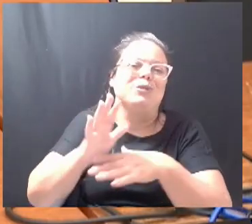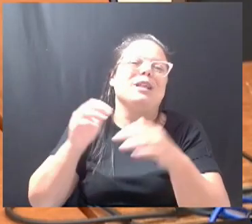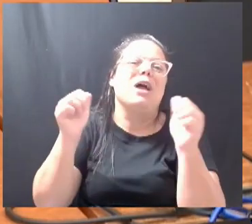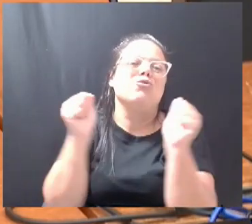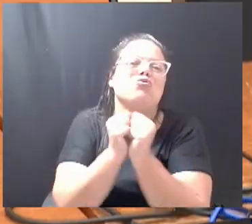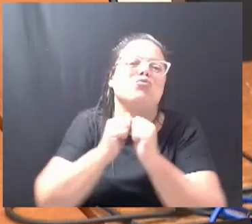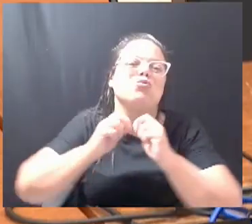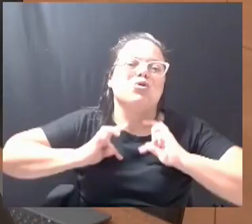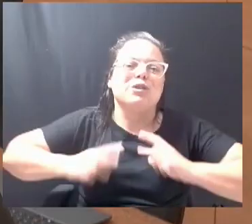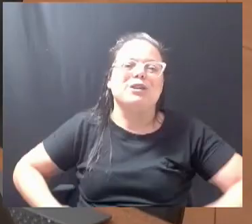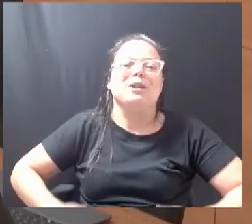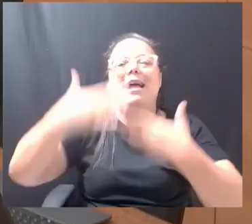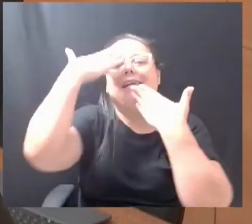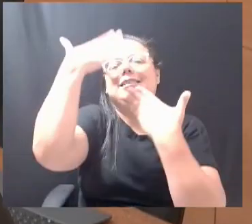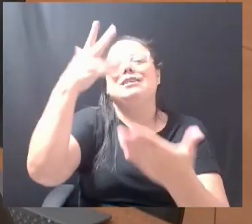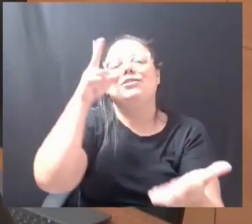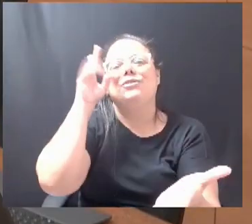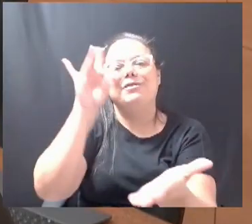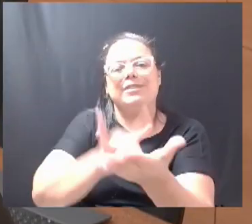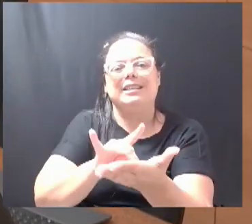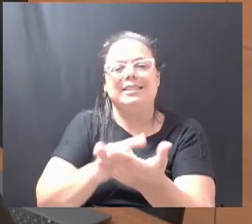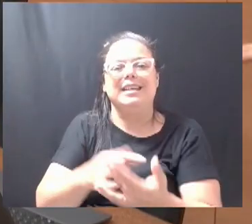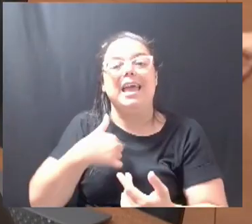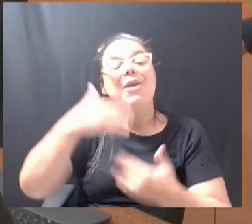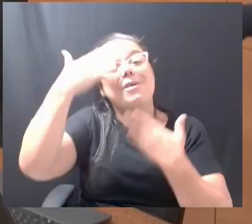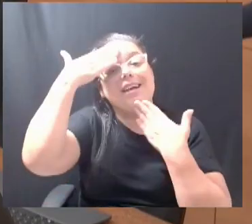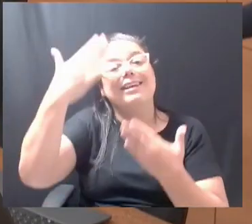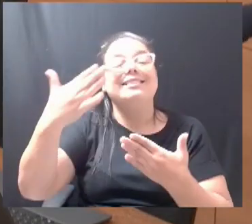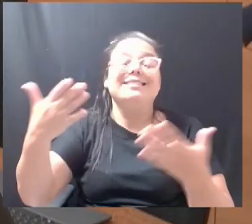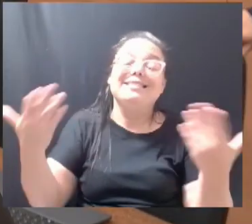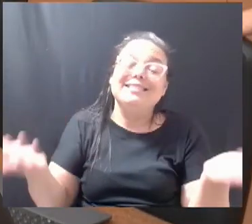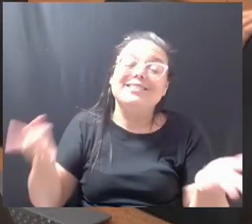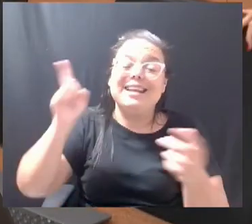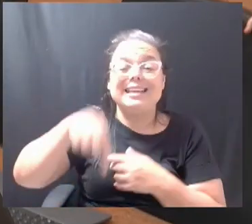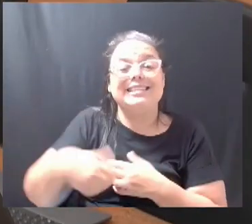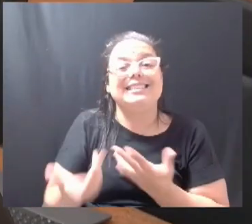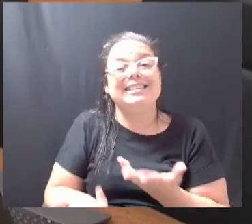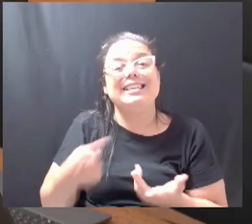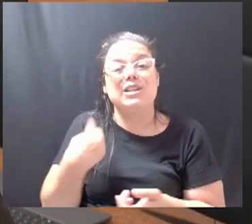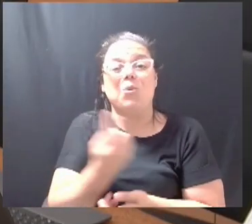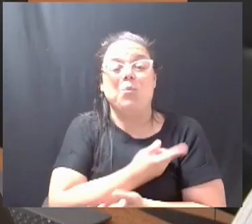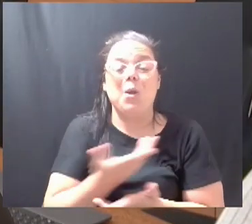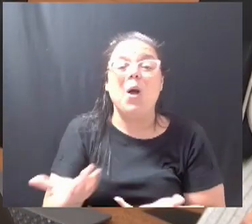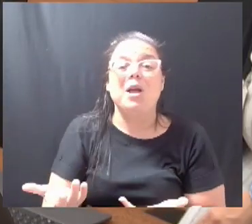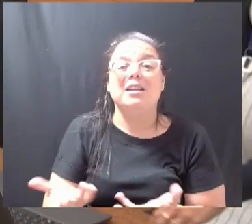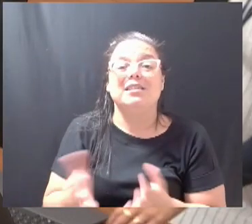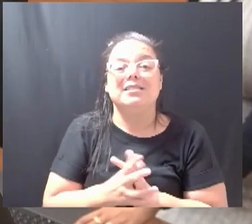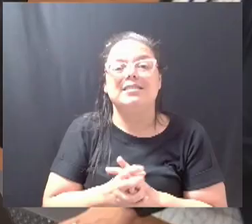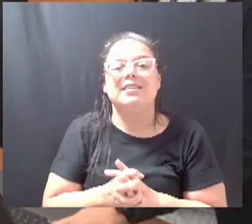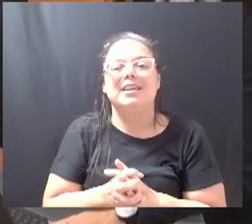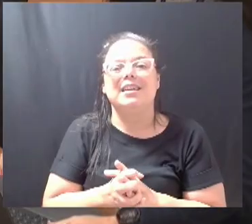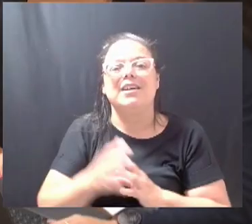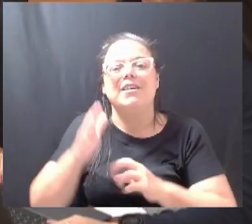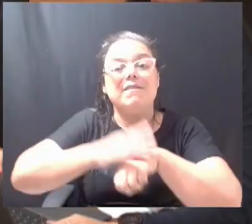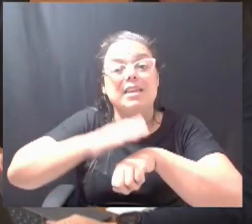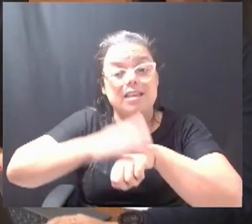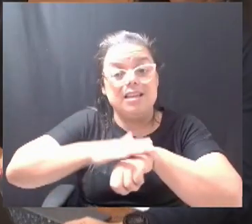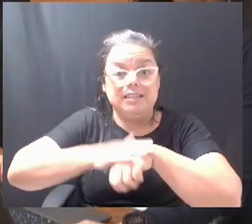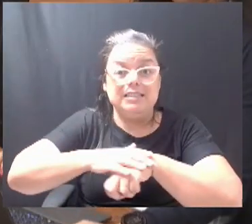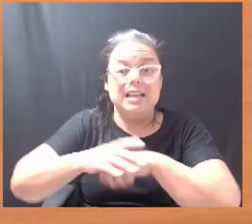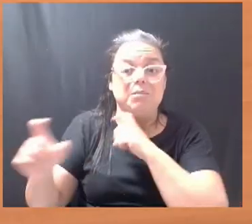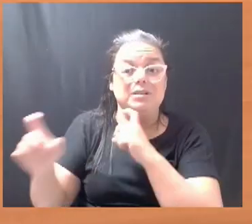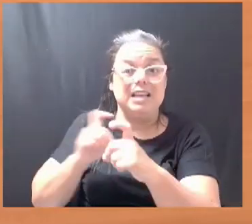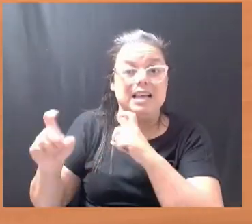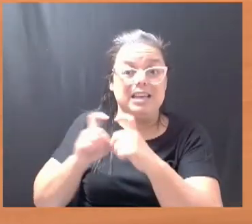muito. Eu que agradeço. Gente, então é isso. A gente acabou de realizar aqui a reunião da Frente Parlamentar da